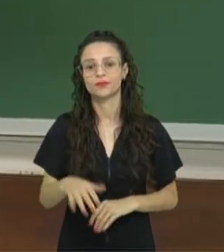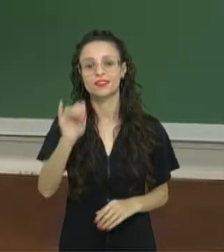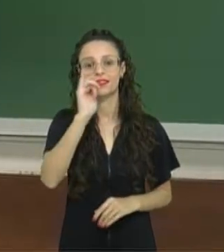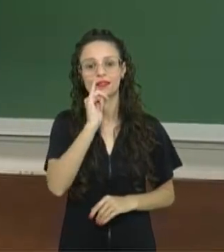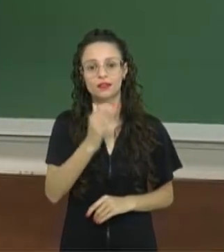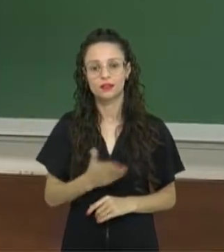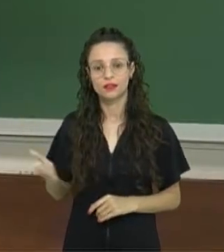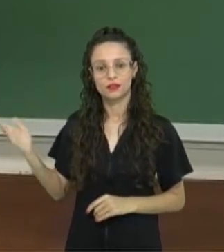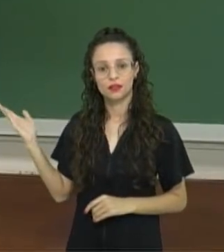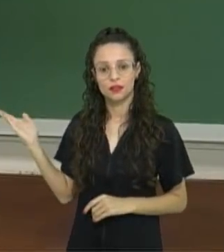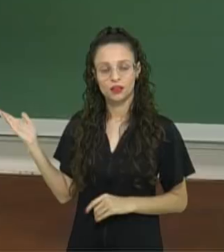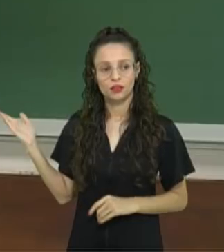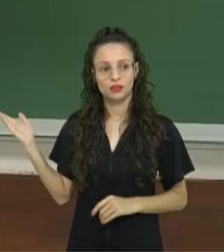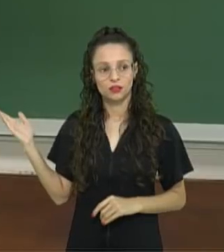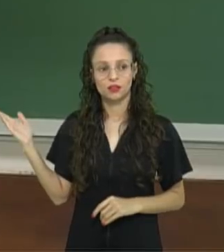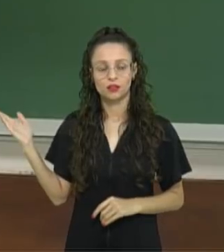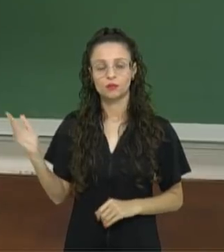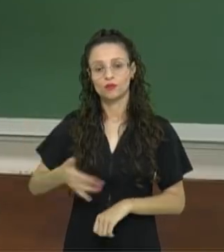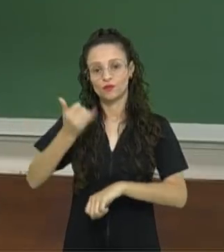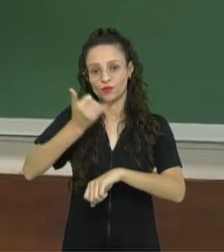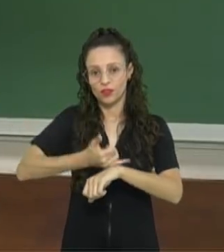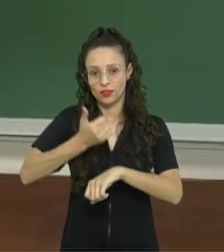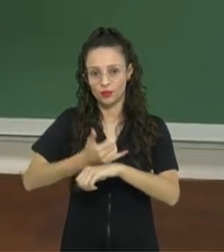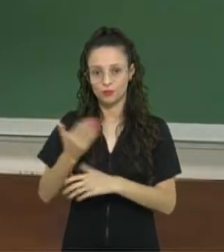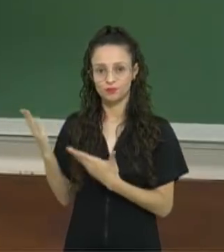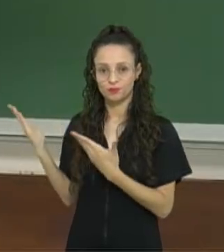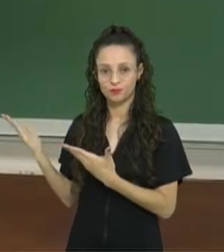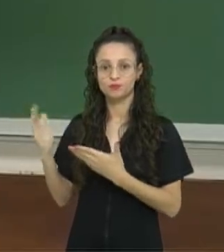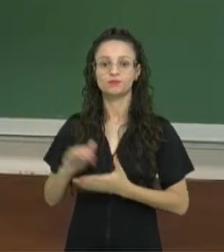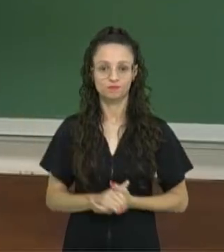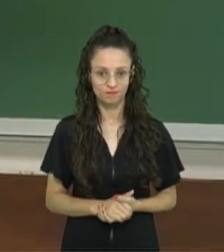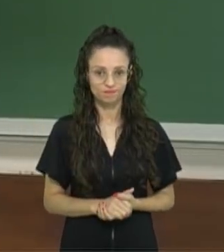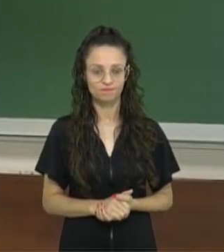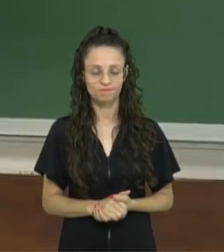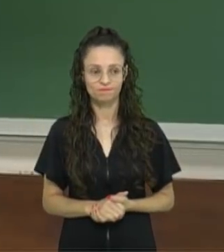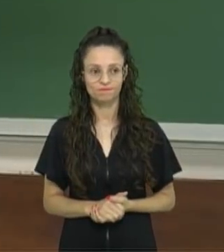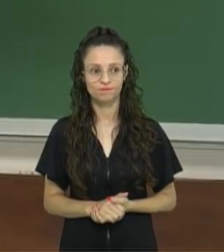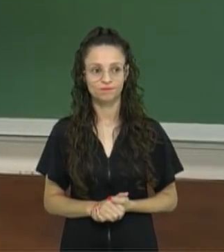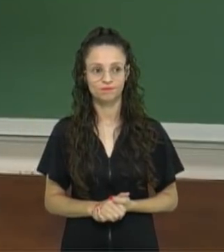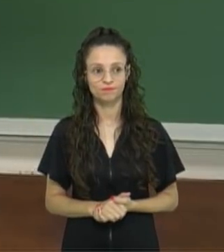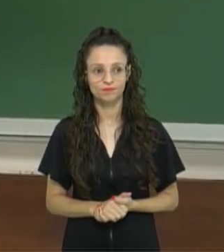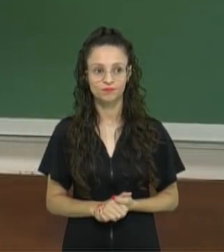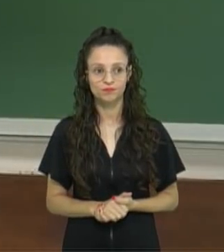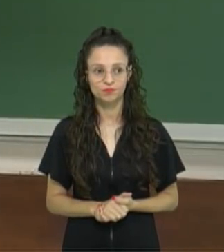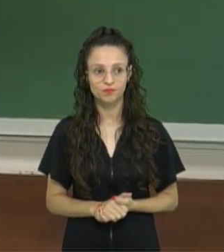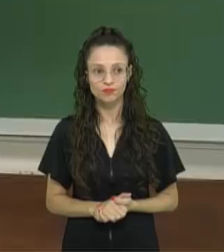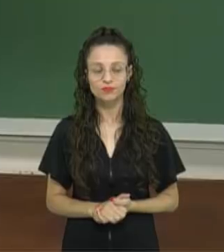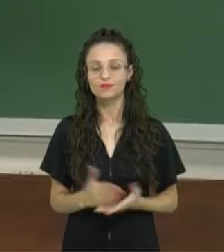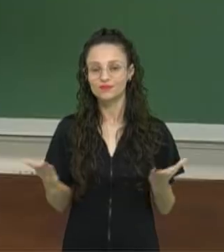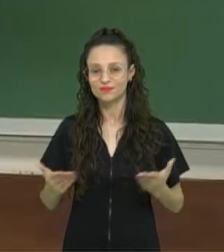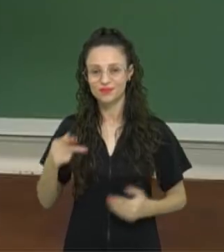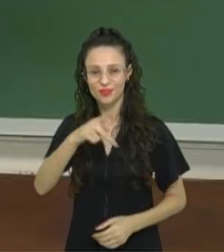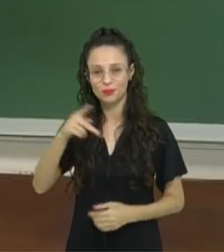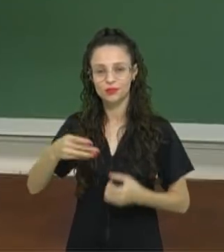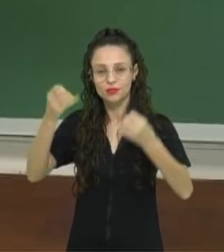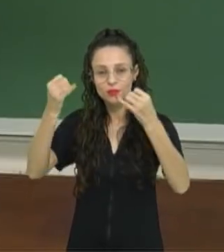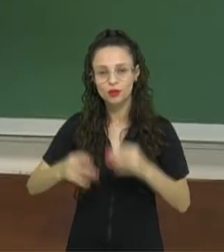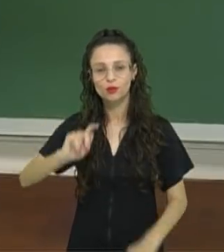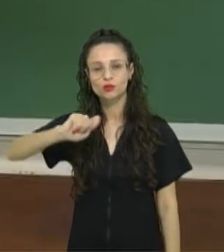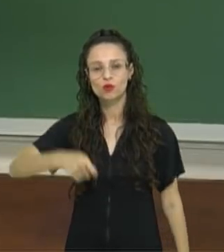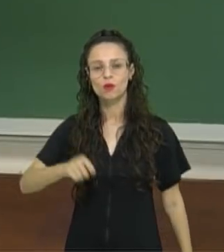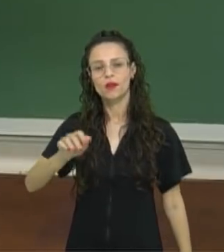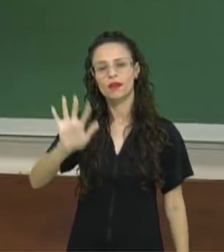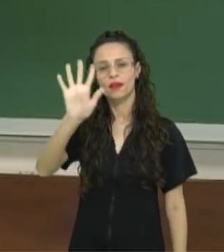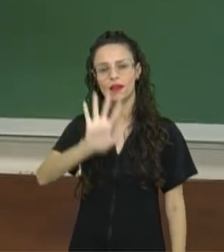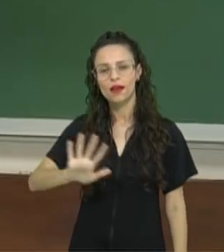exemplo, na fotografia, nós temos o ferro. Tranquilo? Então vamos lá. Então, a professora comentou com